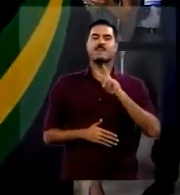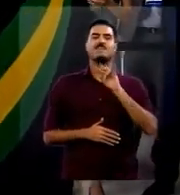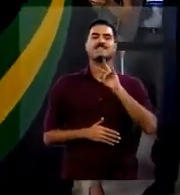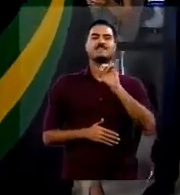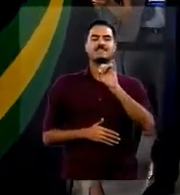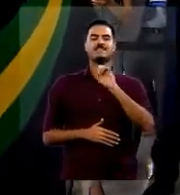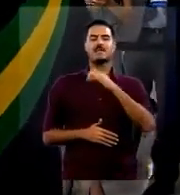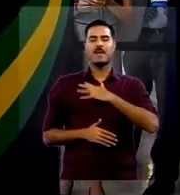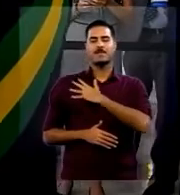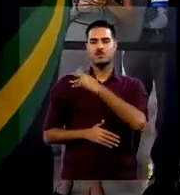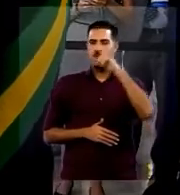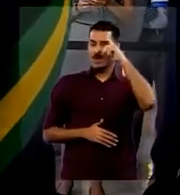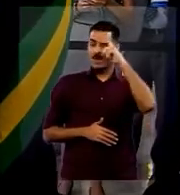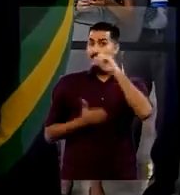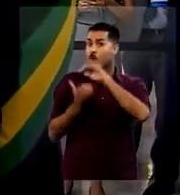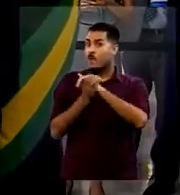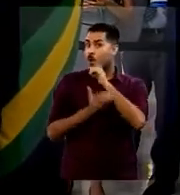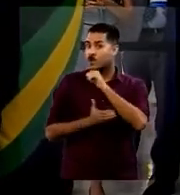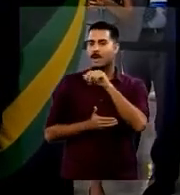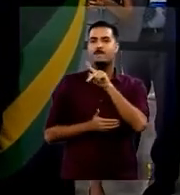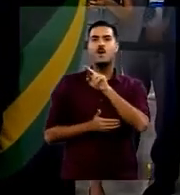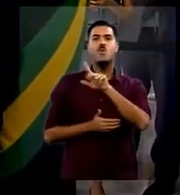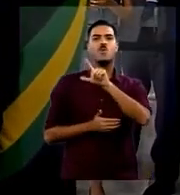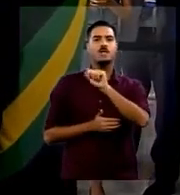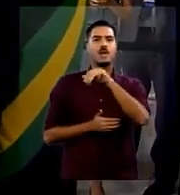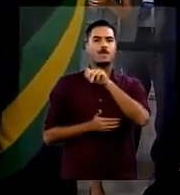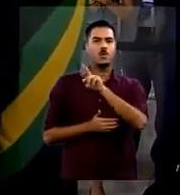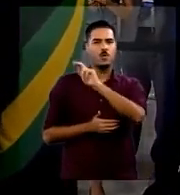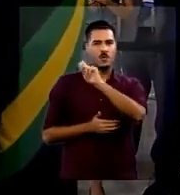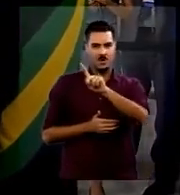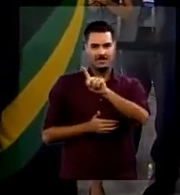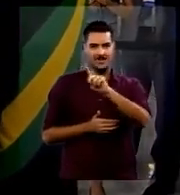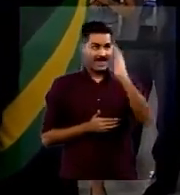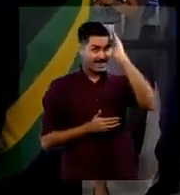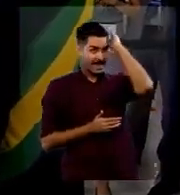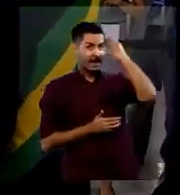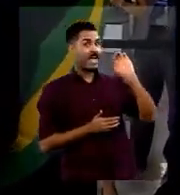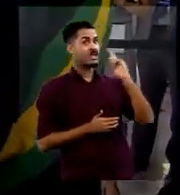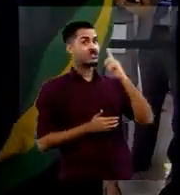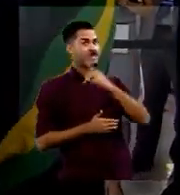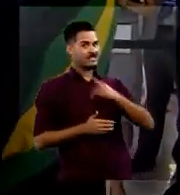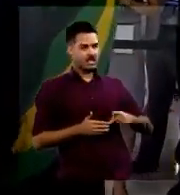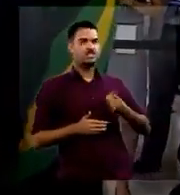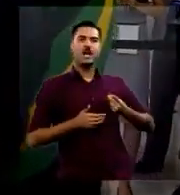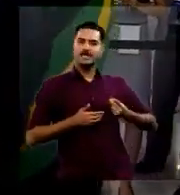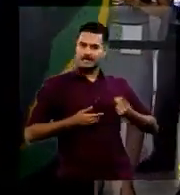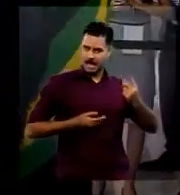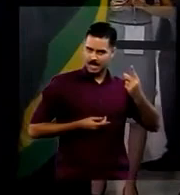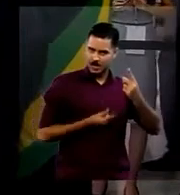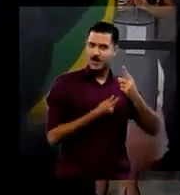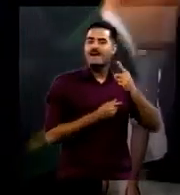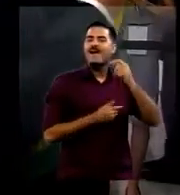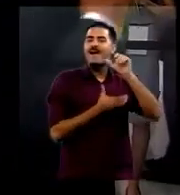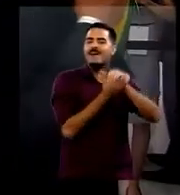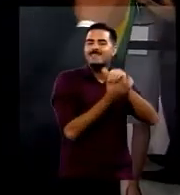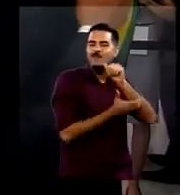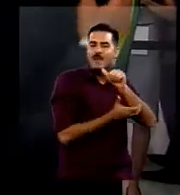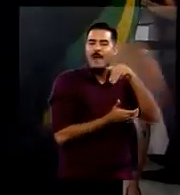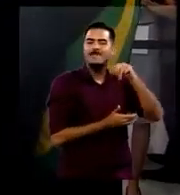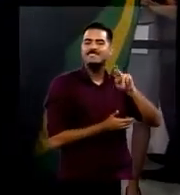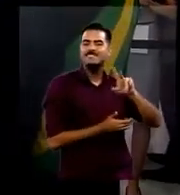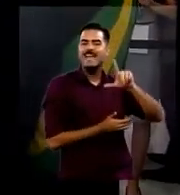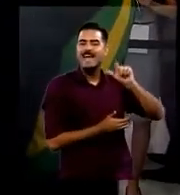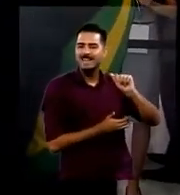Mourão. O presidente Michel Temer o ex-presidente, né, acabou de se retirar, junto com a ex-primeira-dama Marcela Temer.